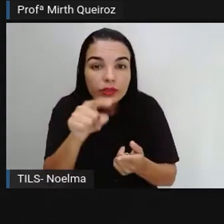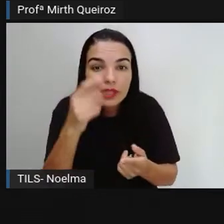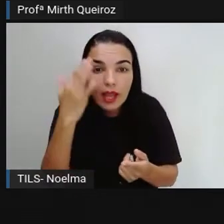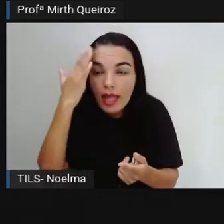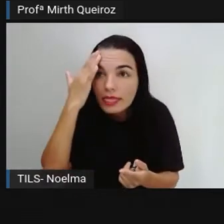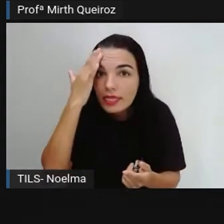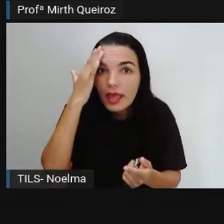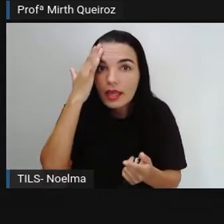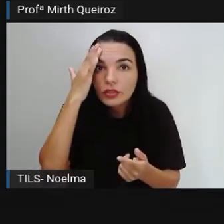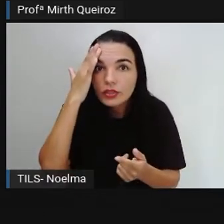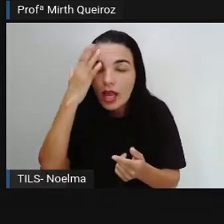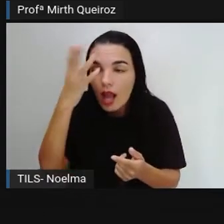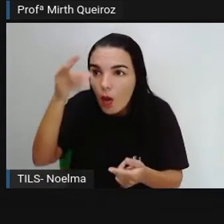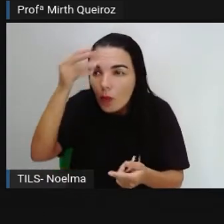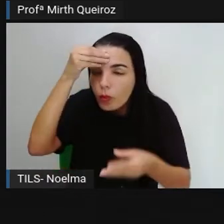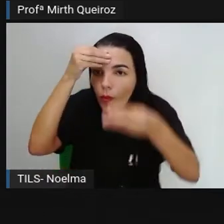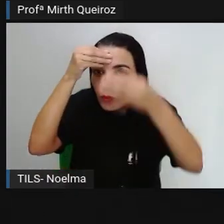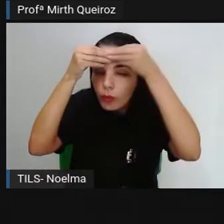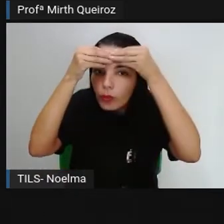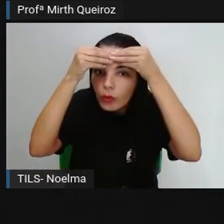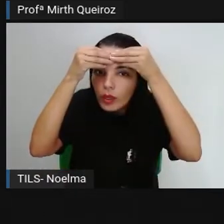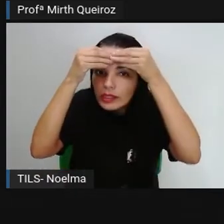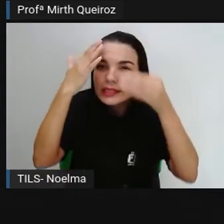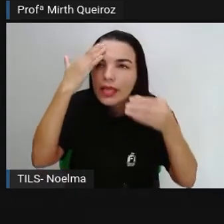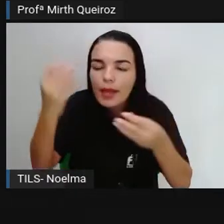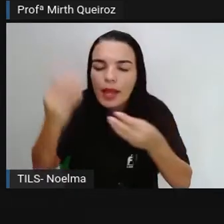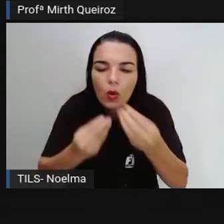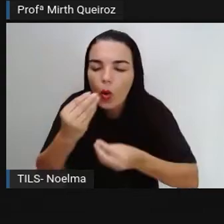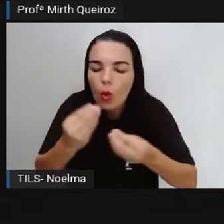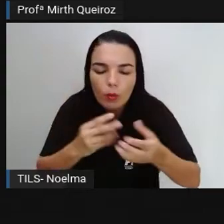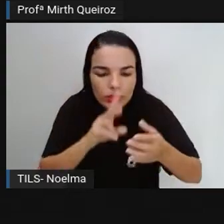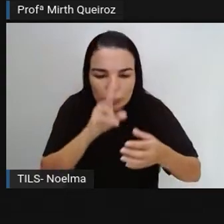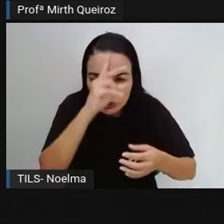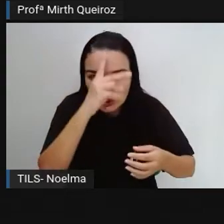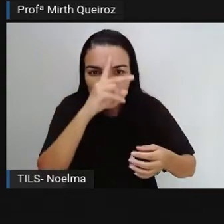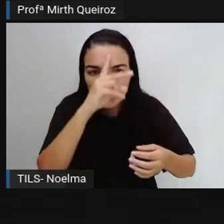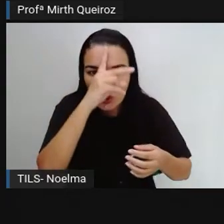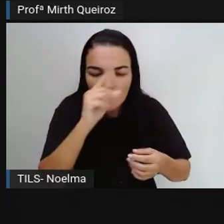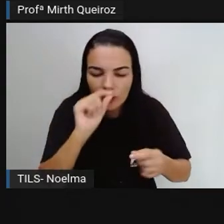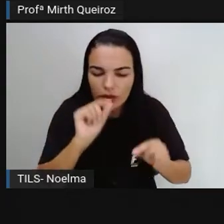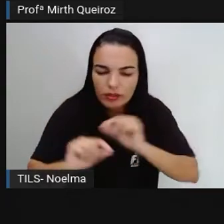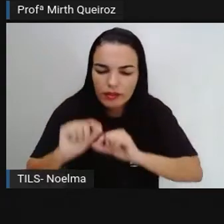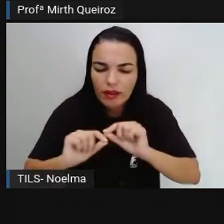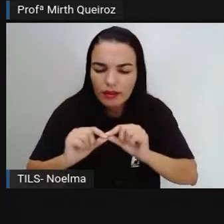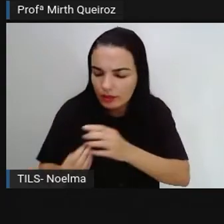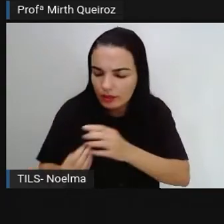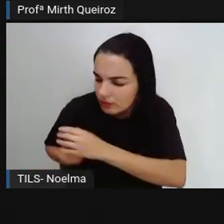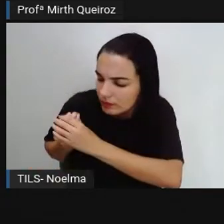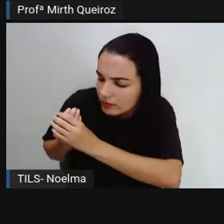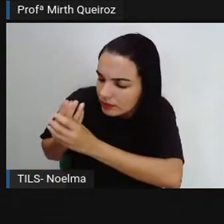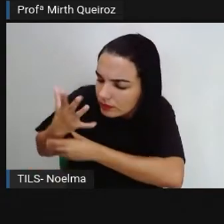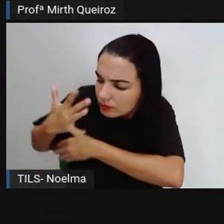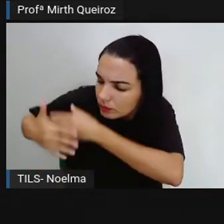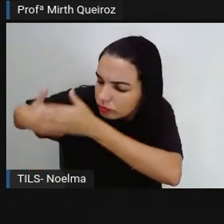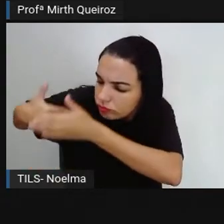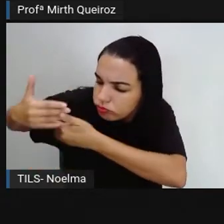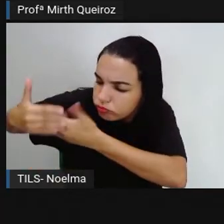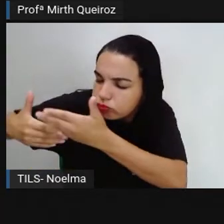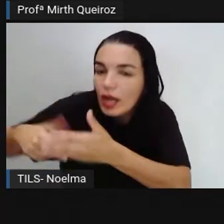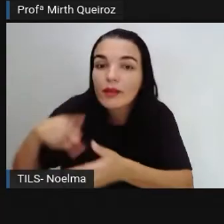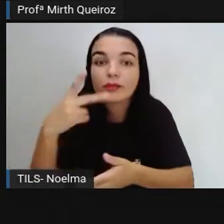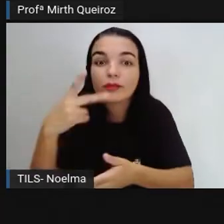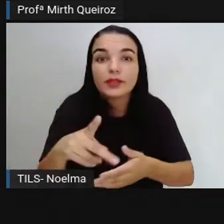compreende e passa a saber a história de quem lhe gerou, você passa a conhecer e a entender sua própria história, o